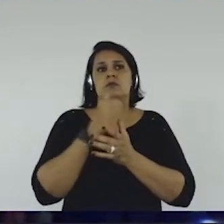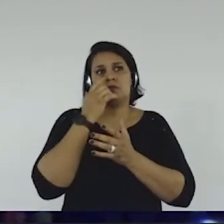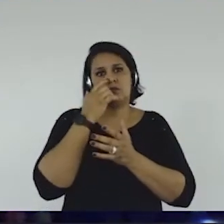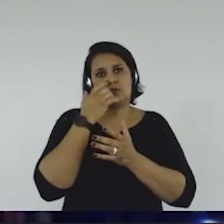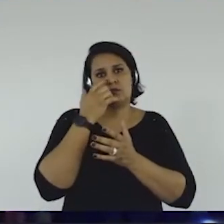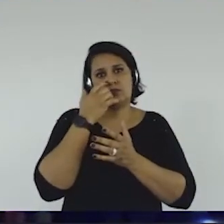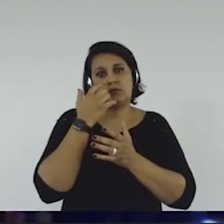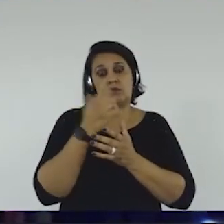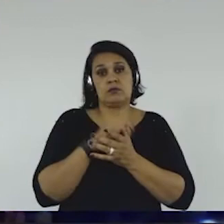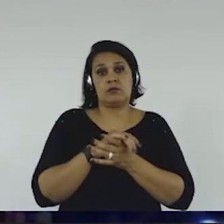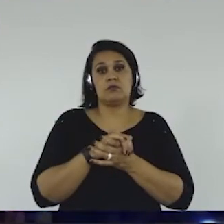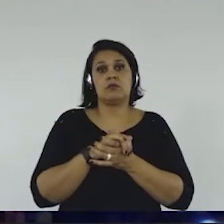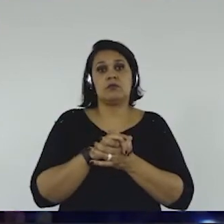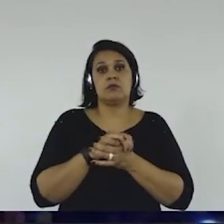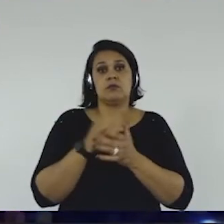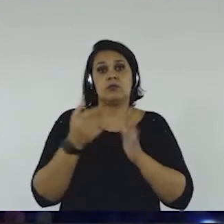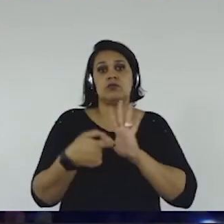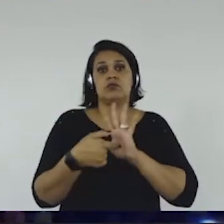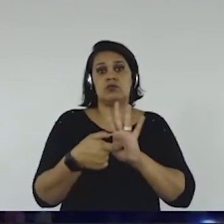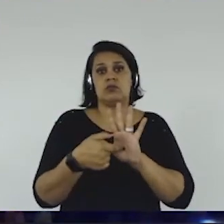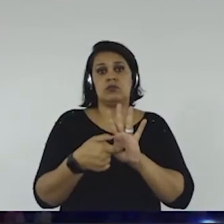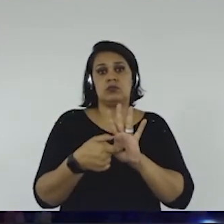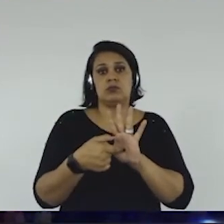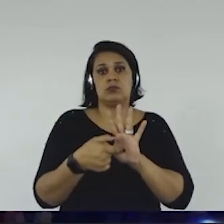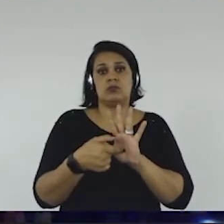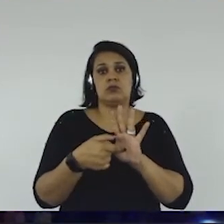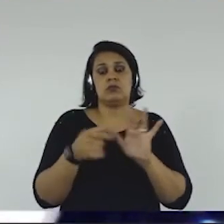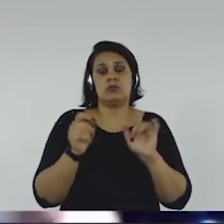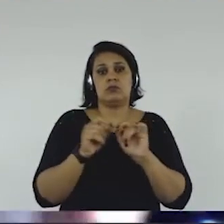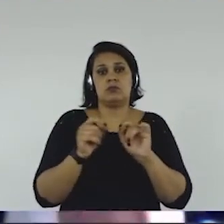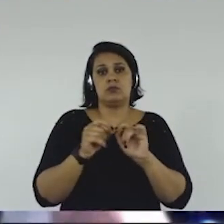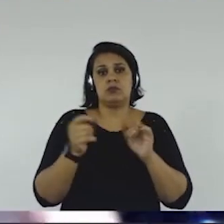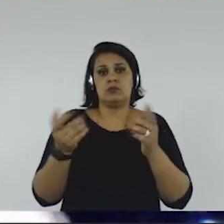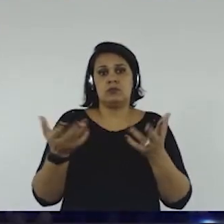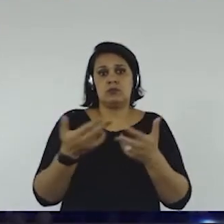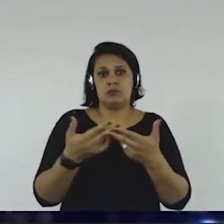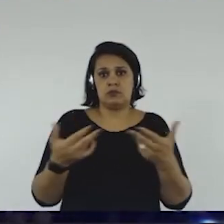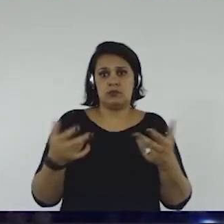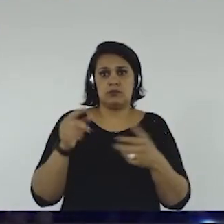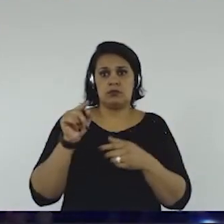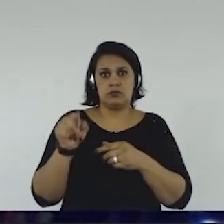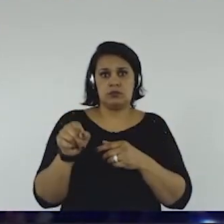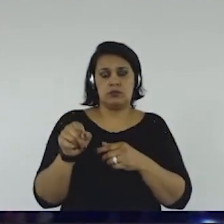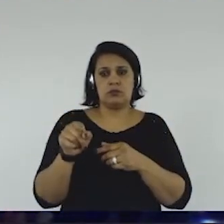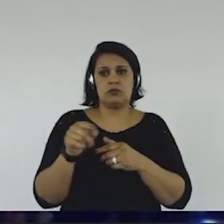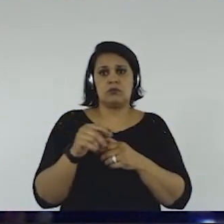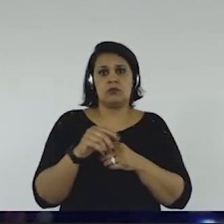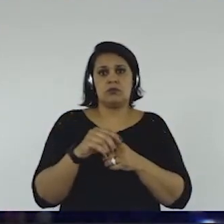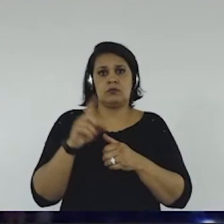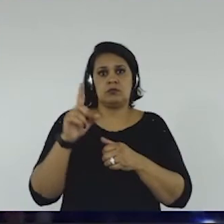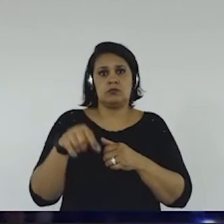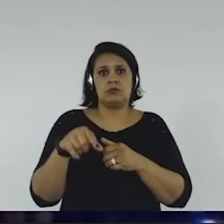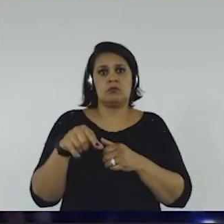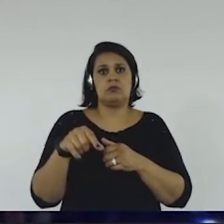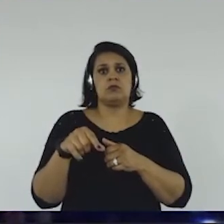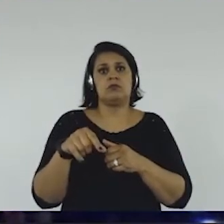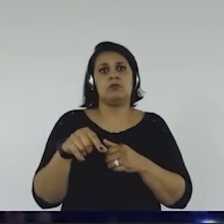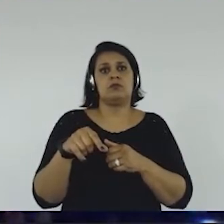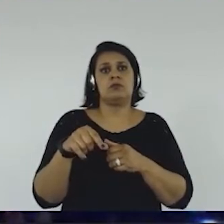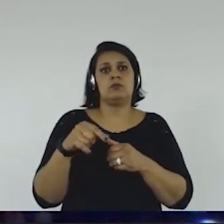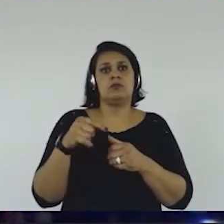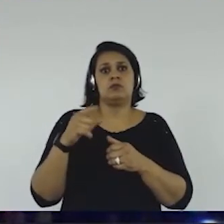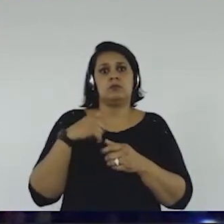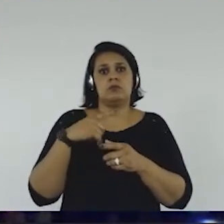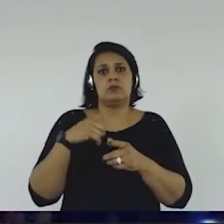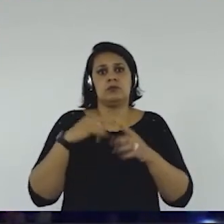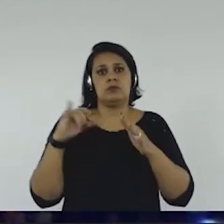e arbitragem, de mostrar a conveniência de que estas mediações tenham caráter institucional.